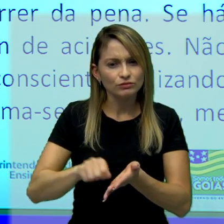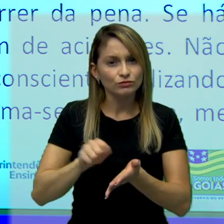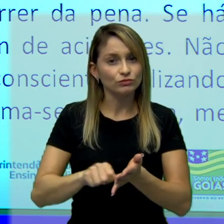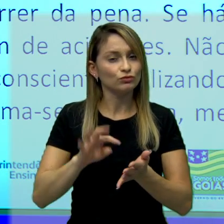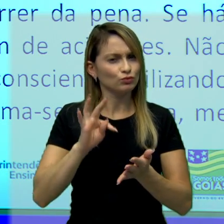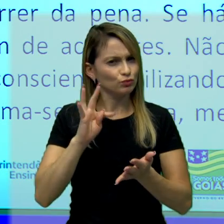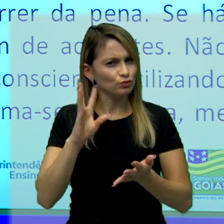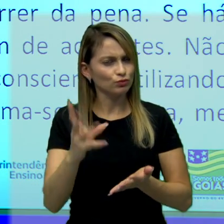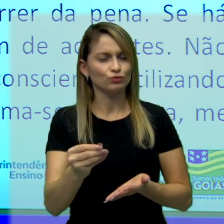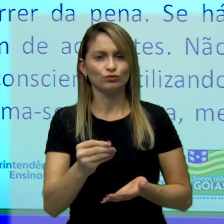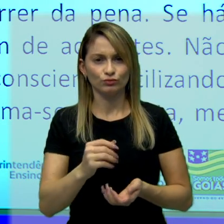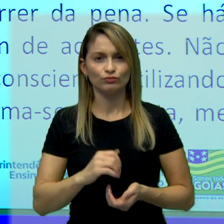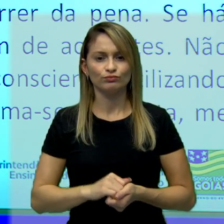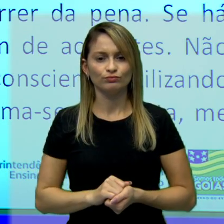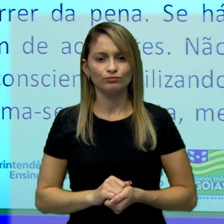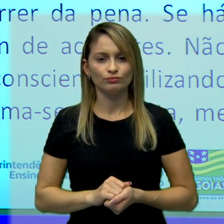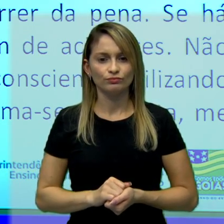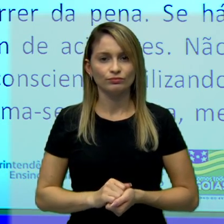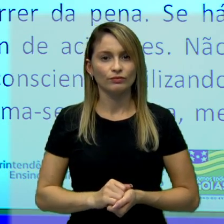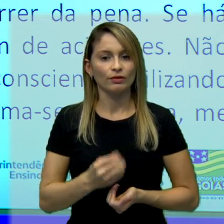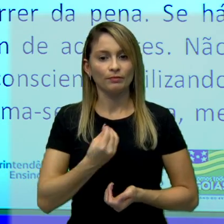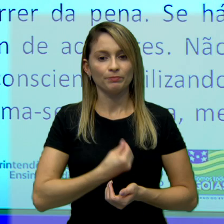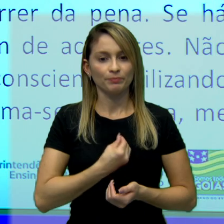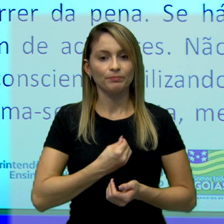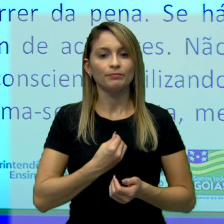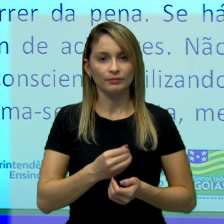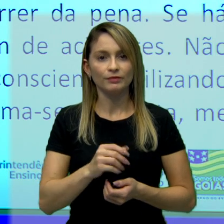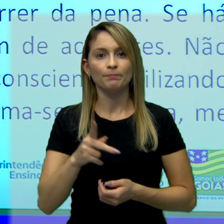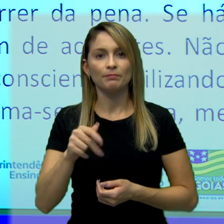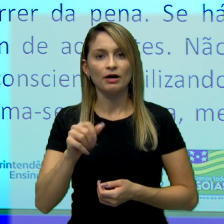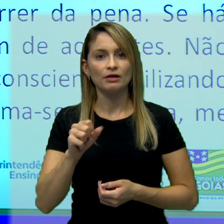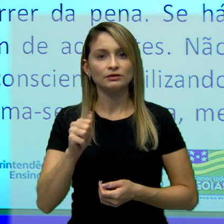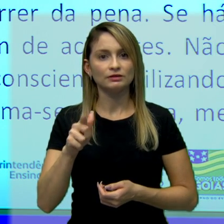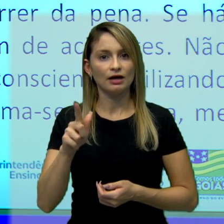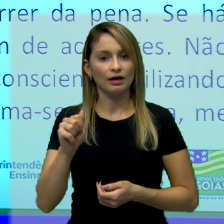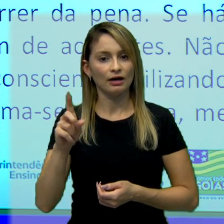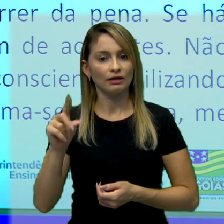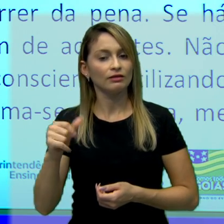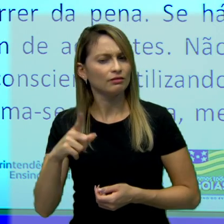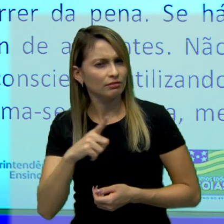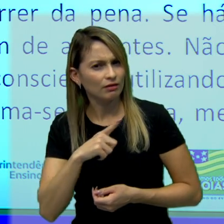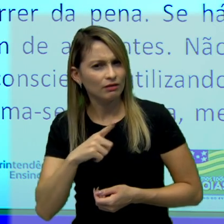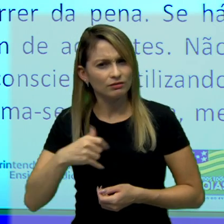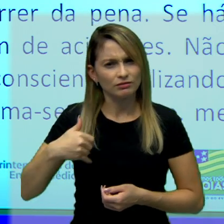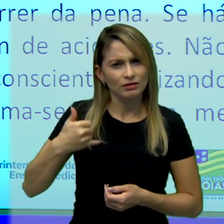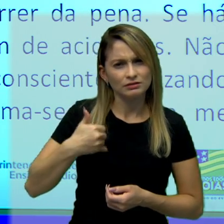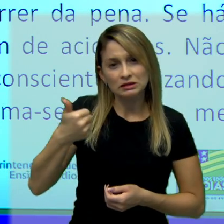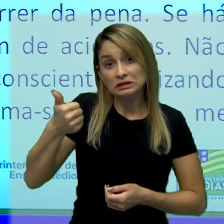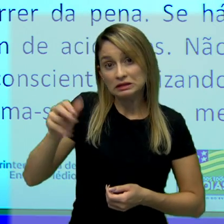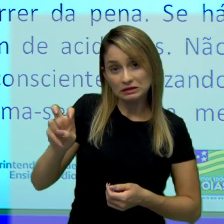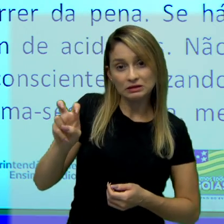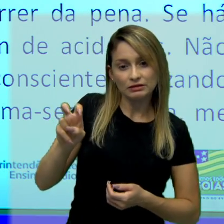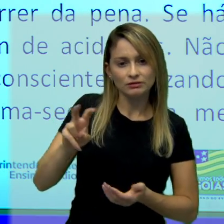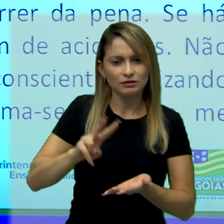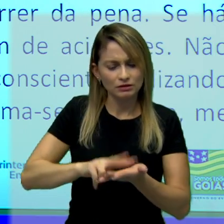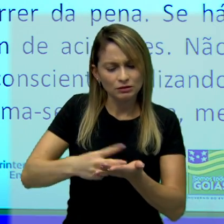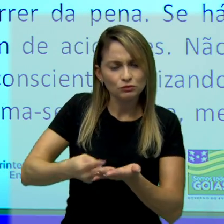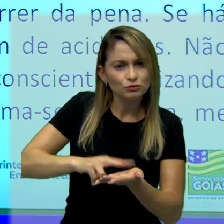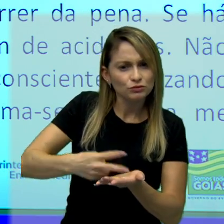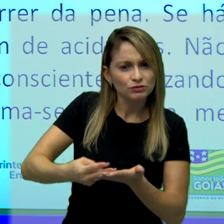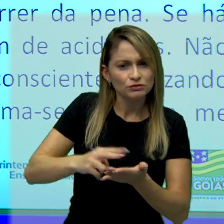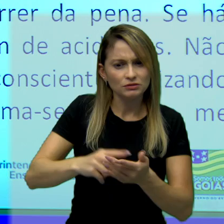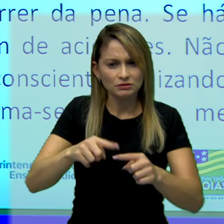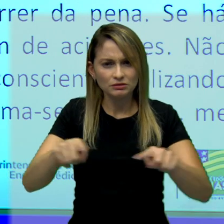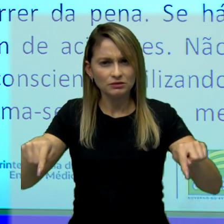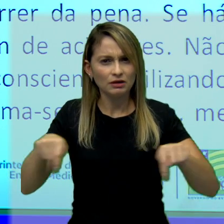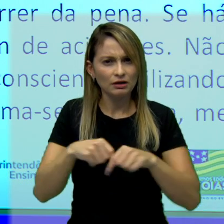as suas anotações. Biografia de Pasárgada. Quando eu tinha meus 15 anos e traduzia na classe de